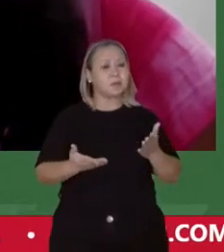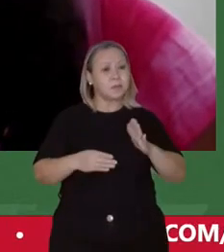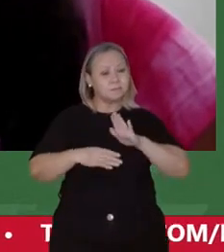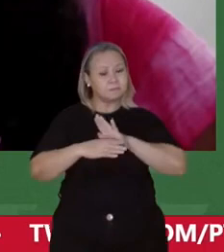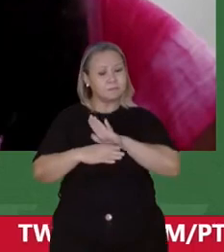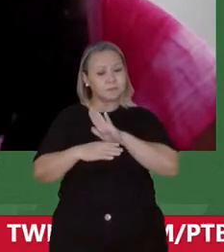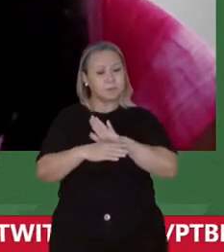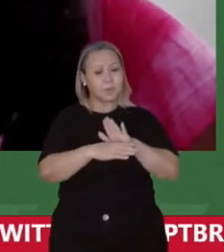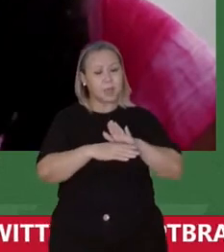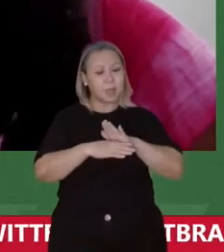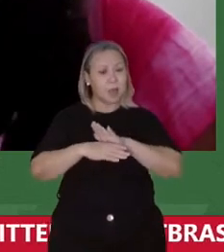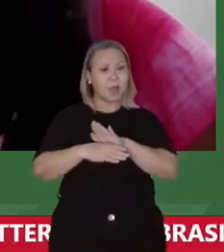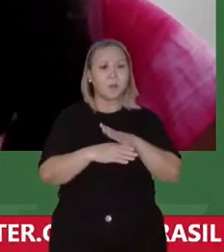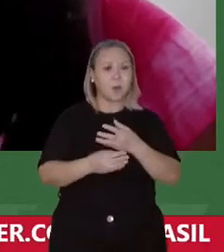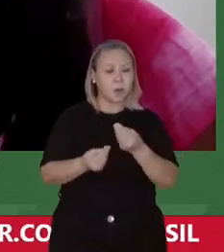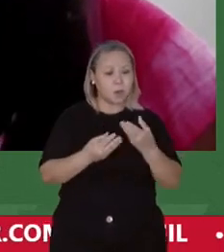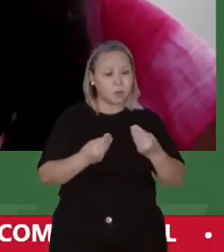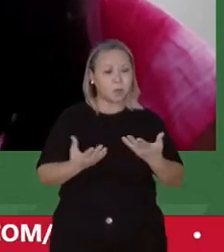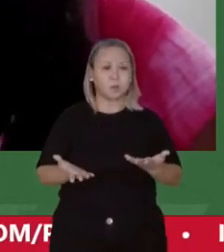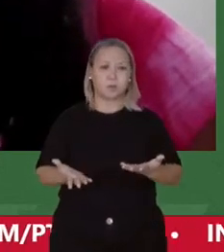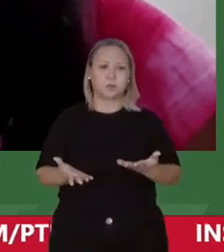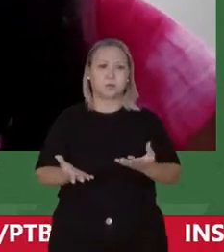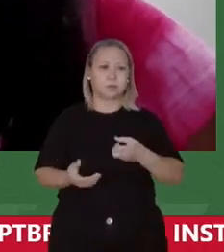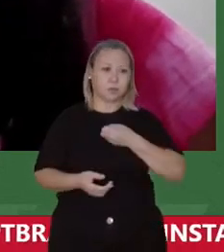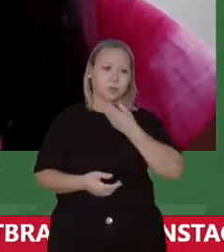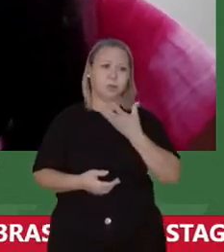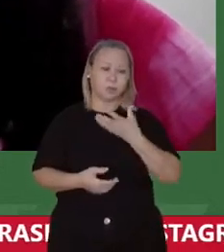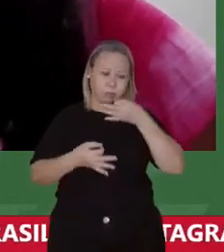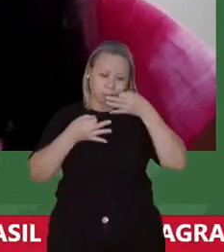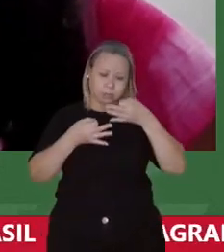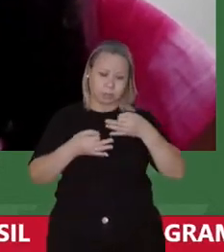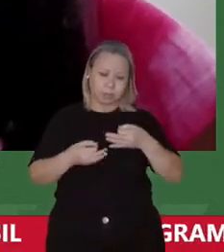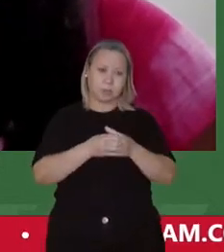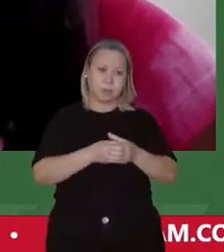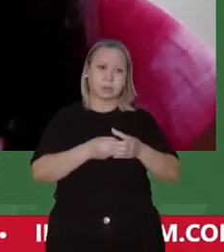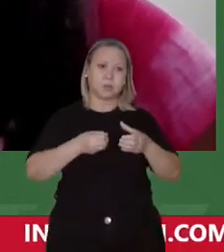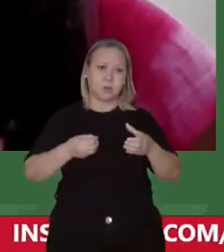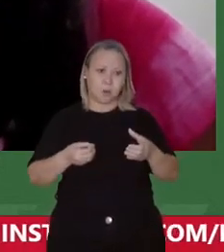uma competência magistral. Então, com certeza, seriam as cotas.